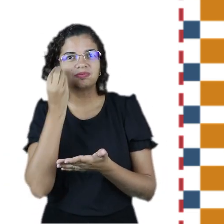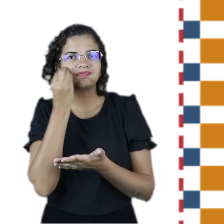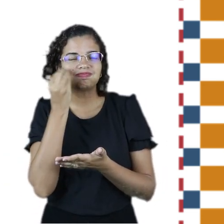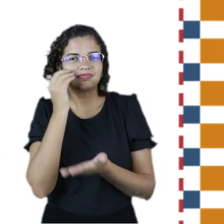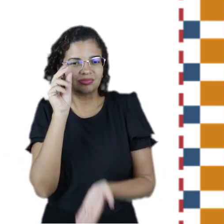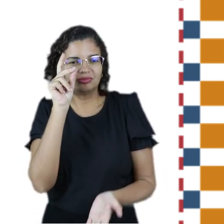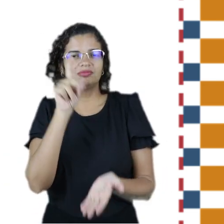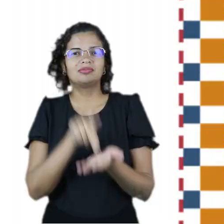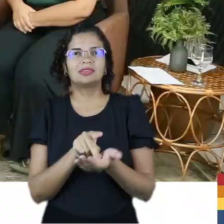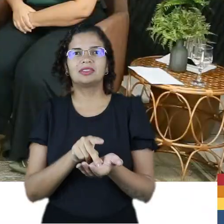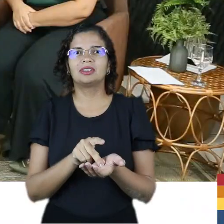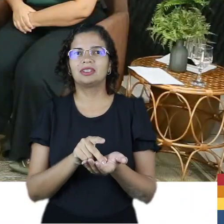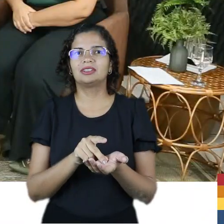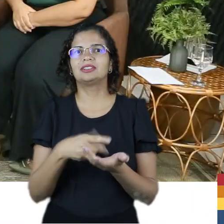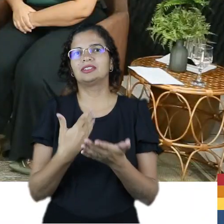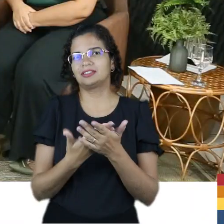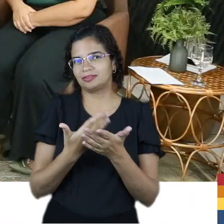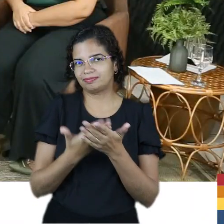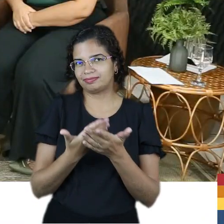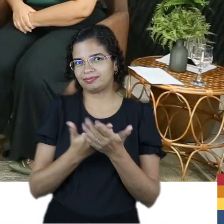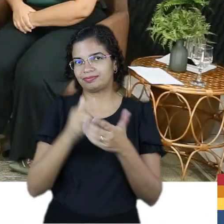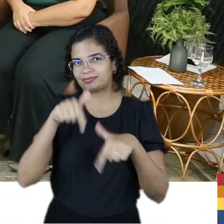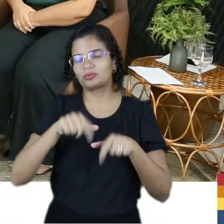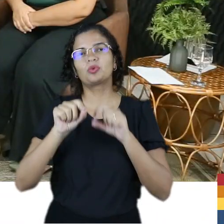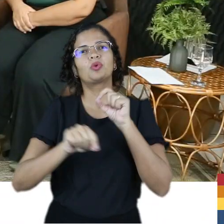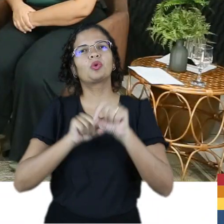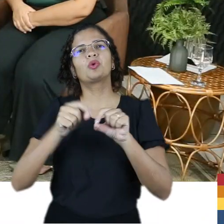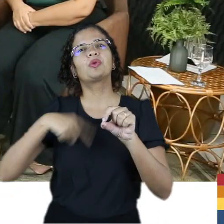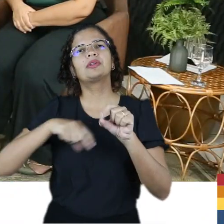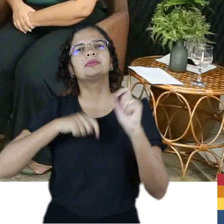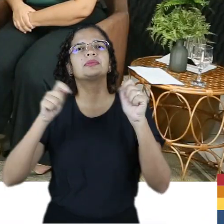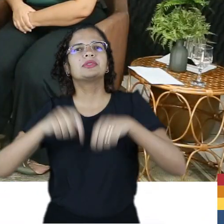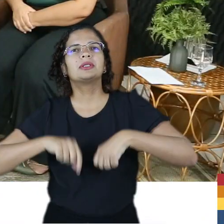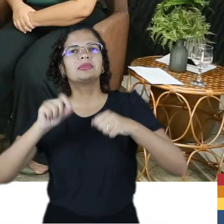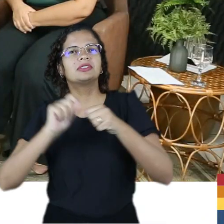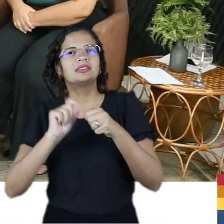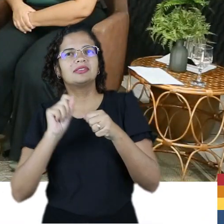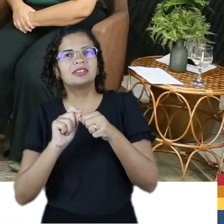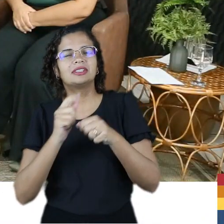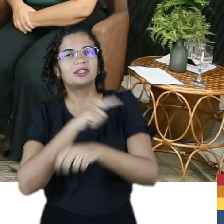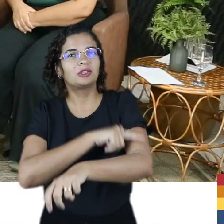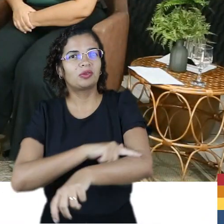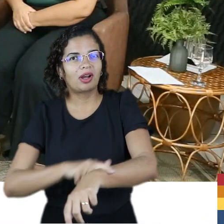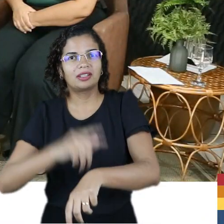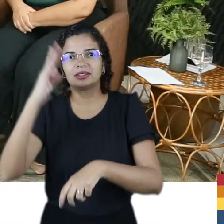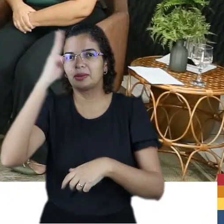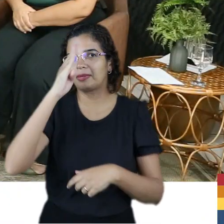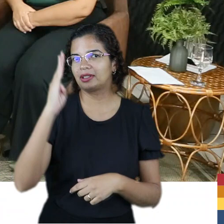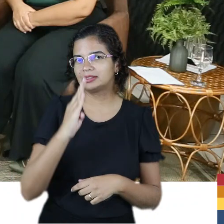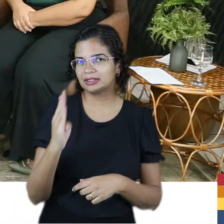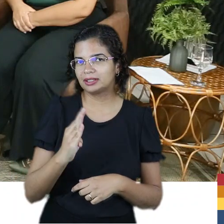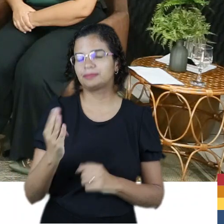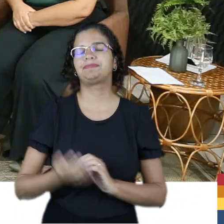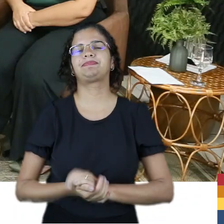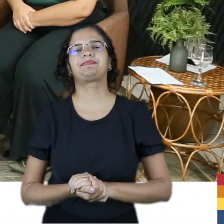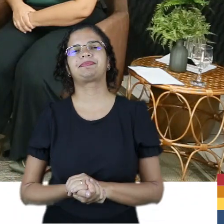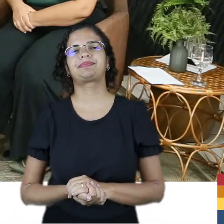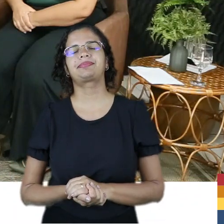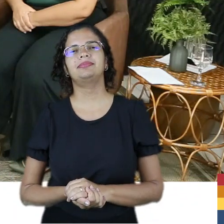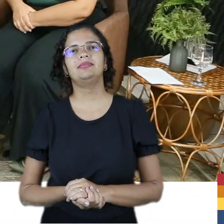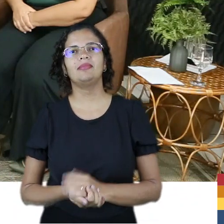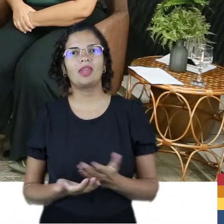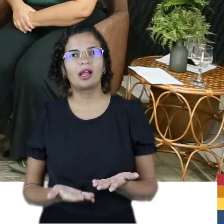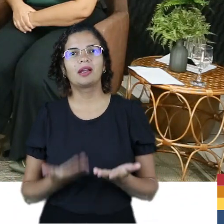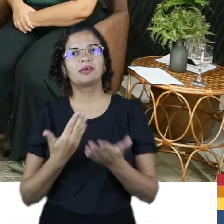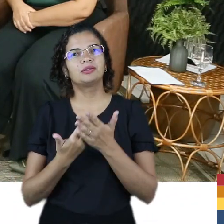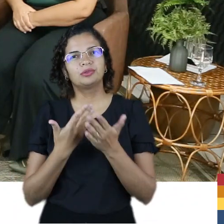comentou então essas são as bases teóricas onde a gente pode beber lá em Calmarx e Antônio Gramsci e que está permeando toda a